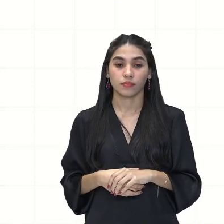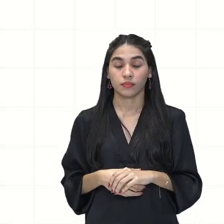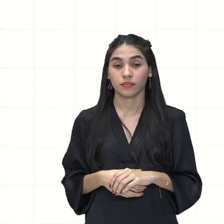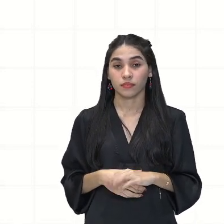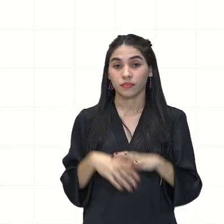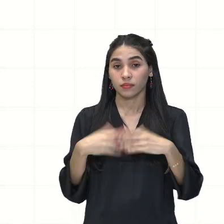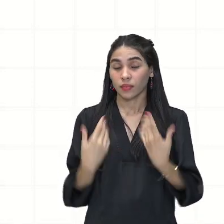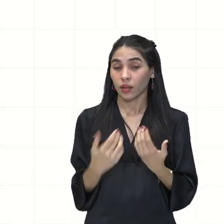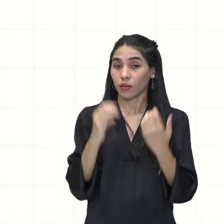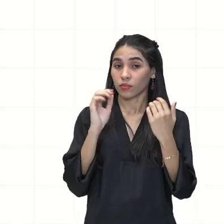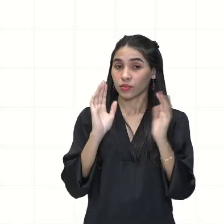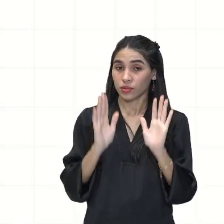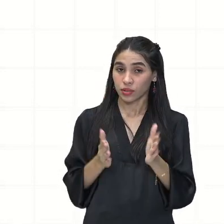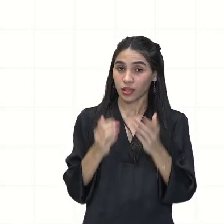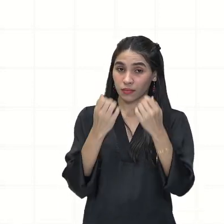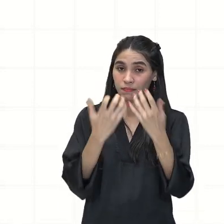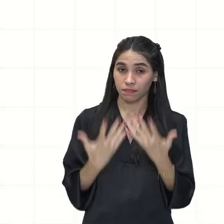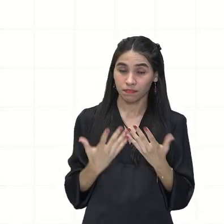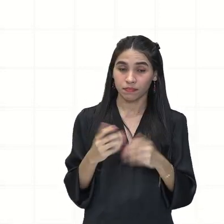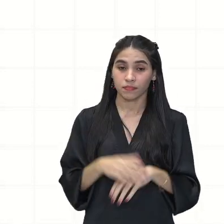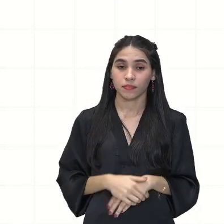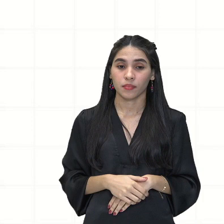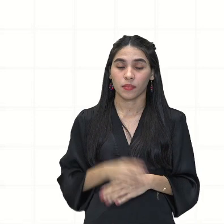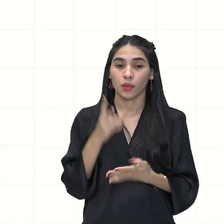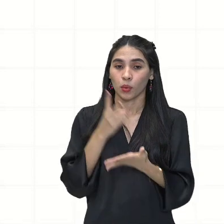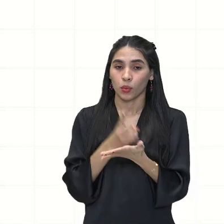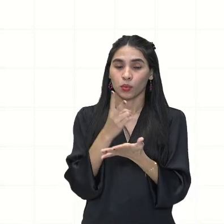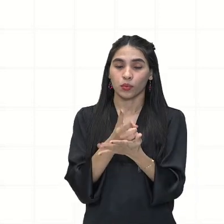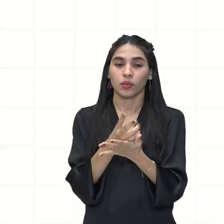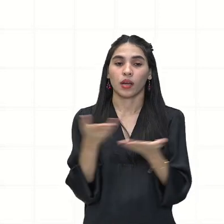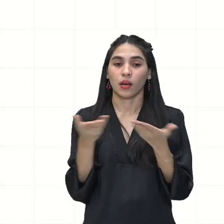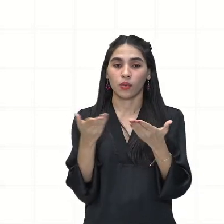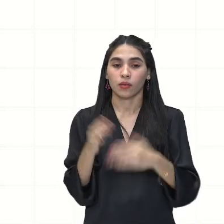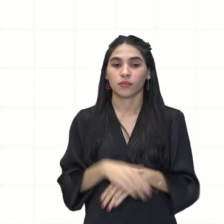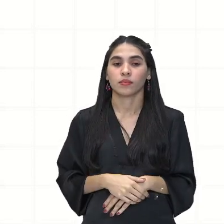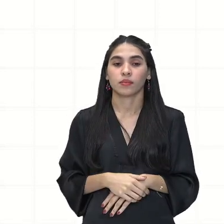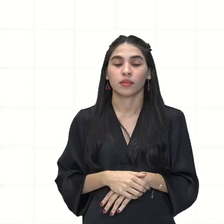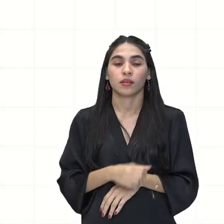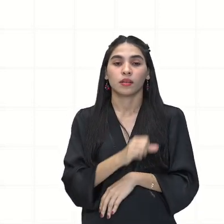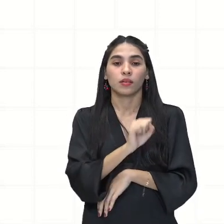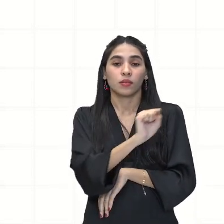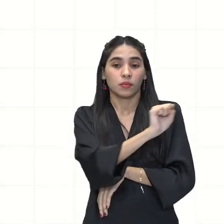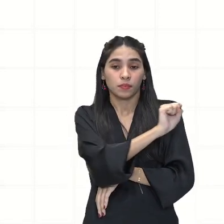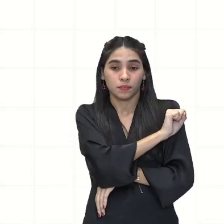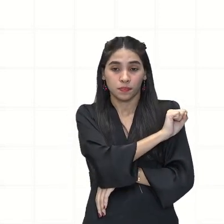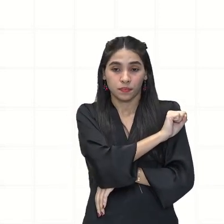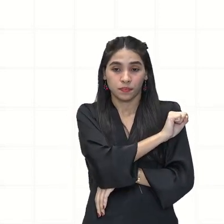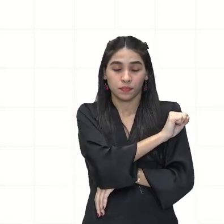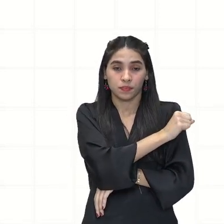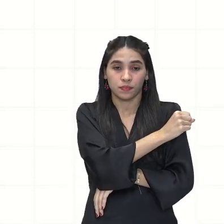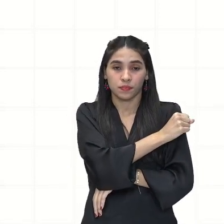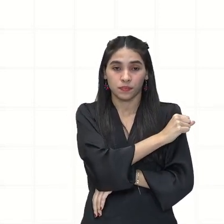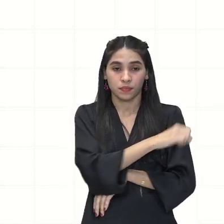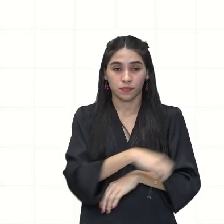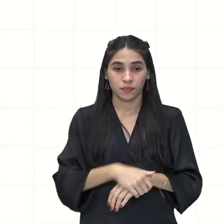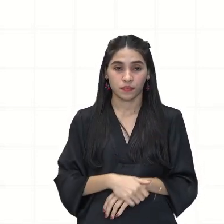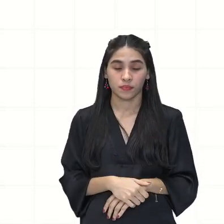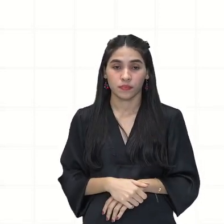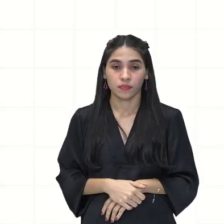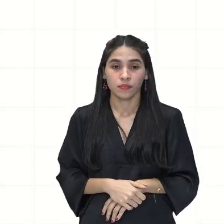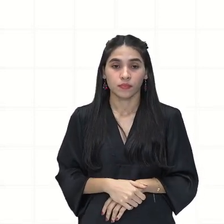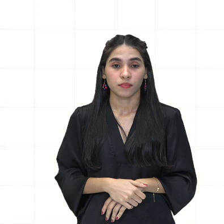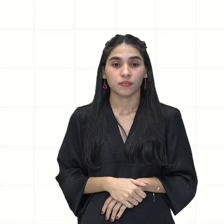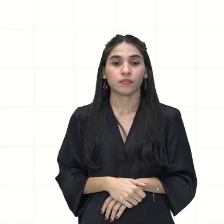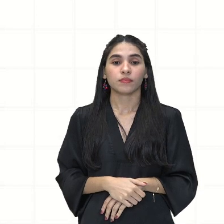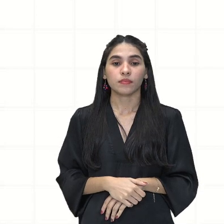quer dizer alguma coisa. Vamos continuar calculando a variância agora do oitavo ano.